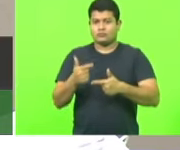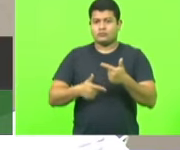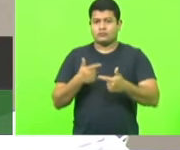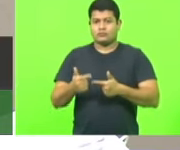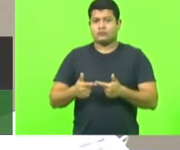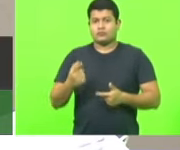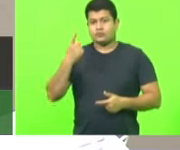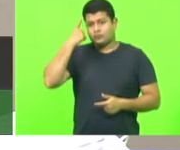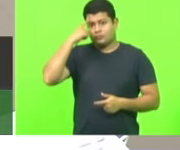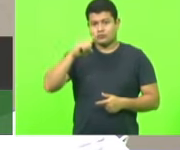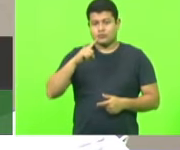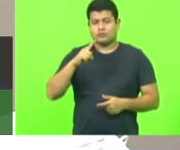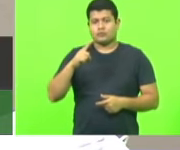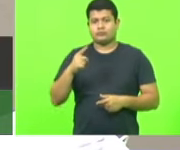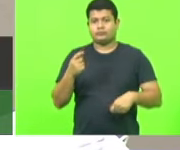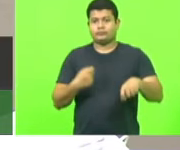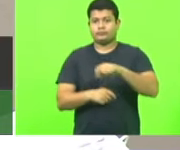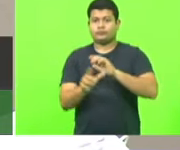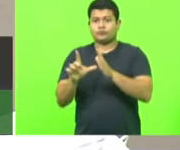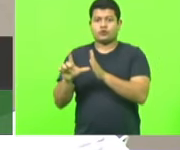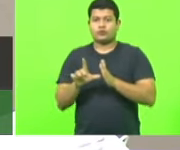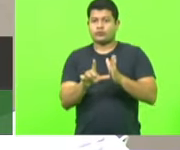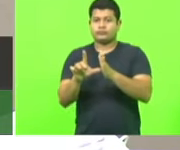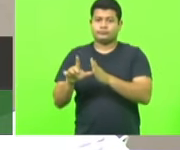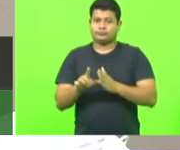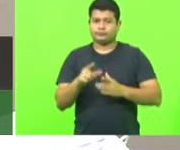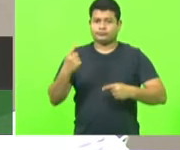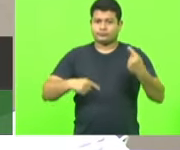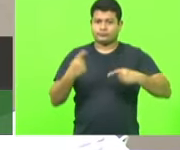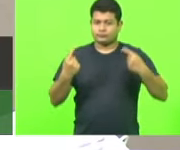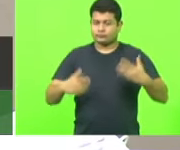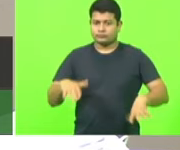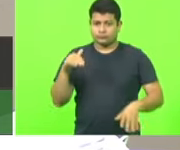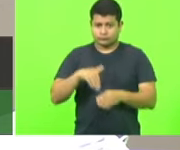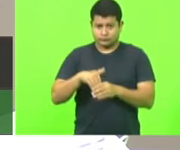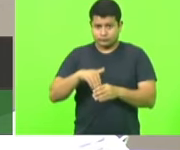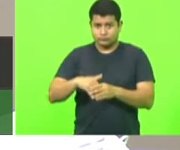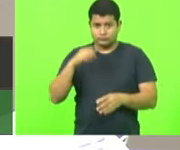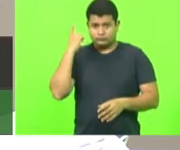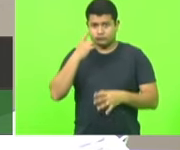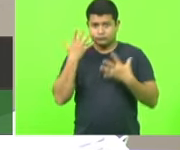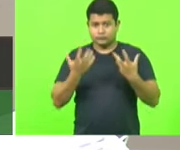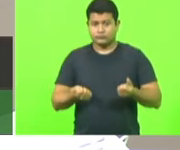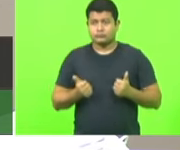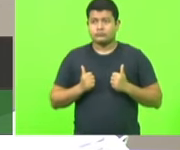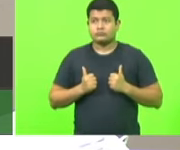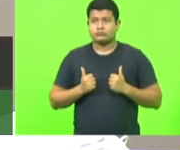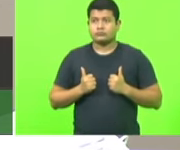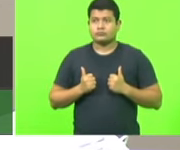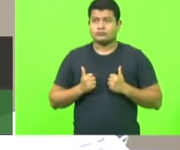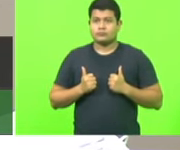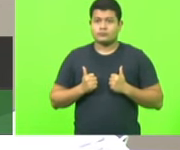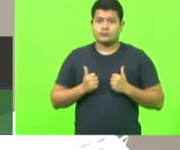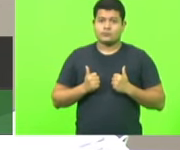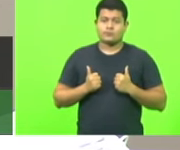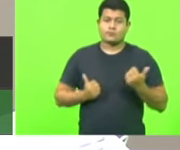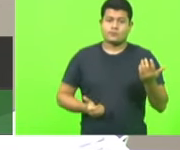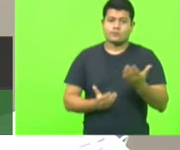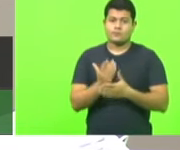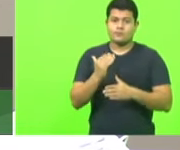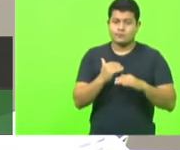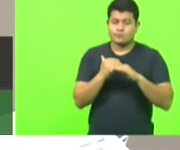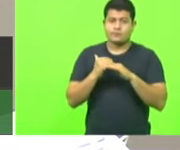do Comerciário, em discussão. Não havendo quem queira discutir, em votação, deputados que aprovam permaneçam como se encontram. Aprovado